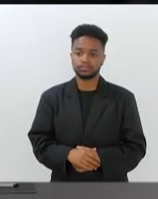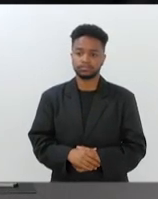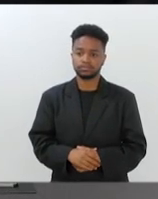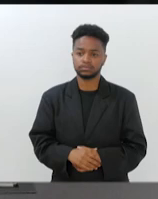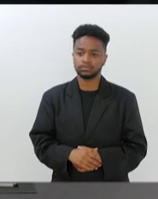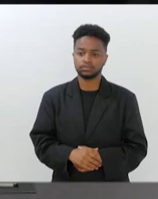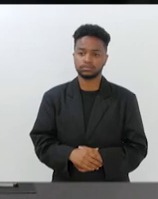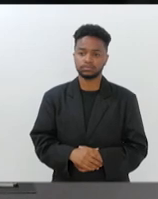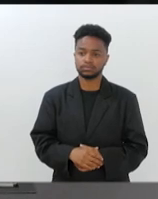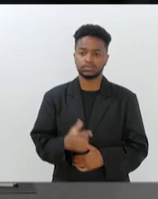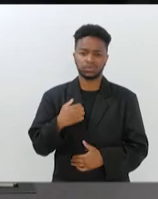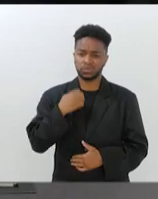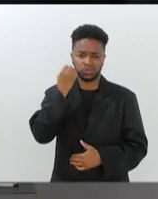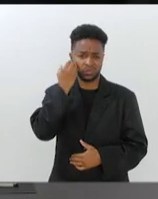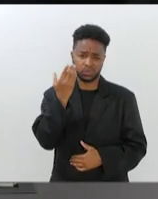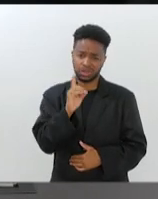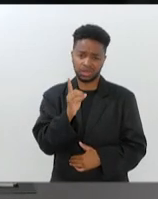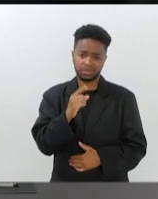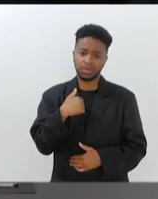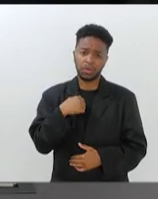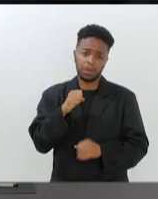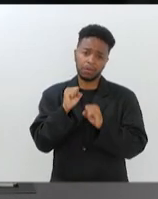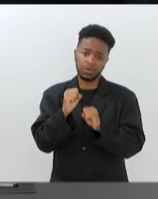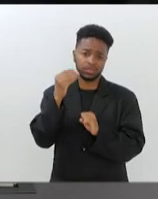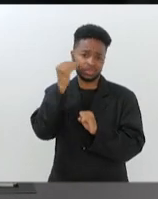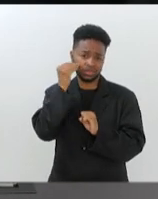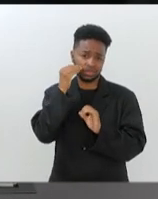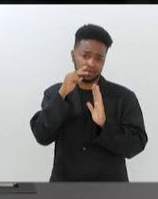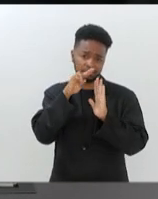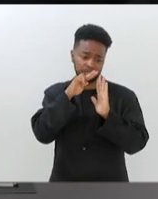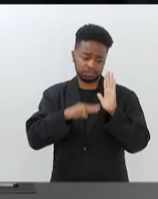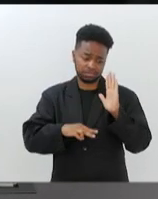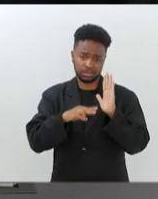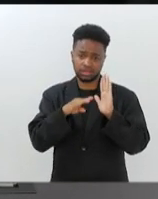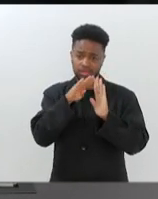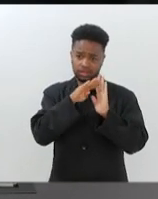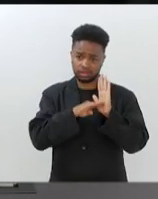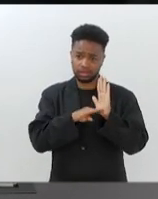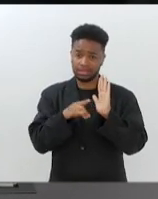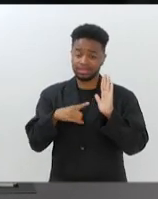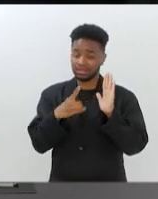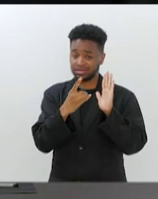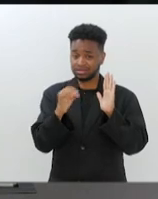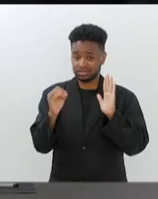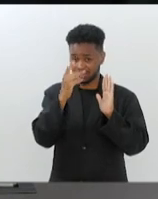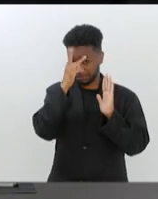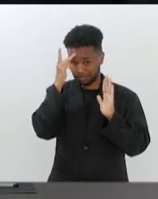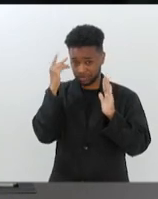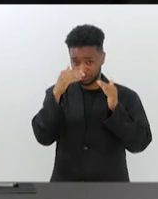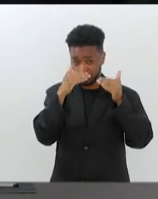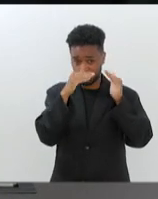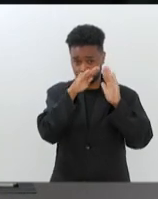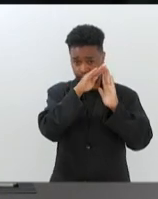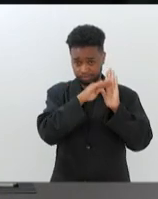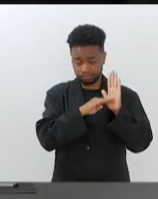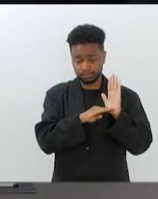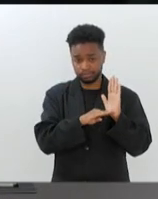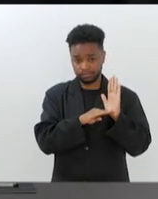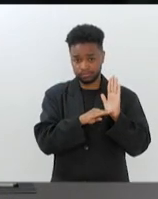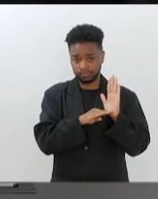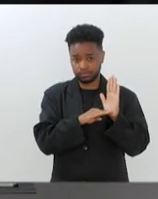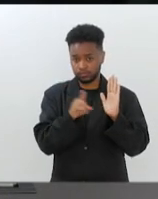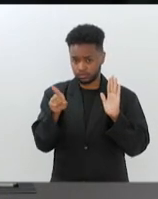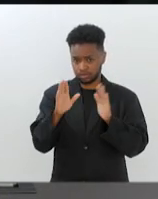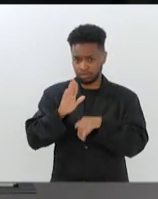mas eu eu não me lembro eu posso tentar rever toda essa lista e a senhora de 100 convidados de uma lista que a senhora e a